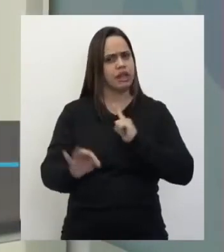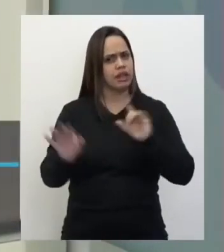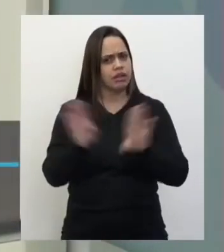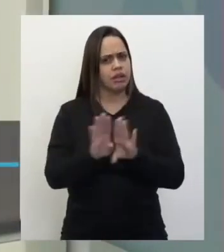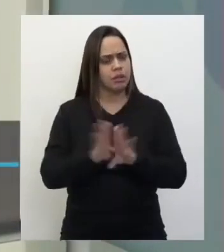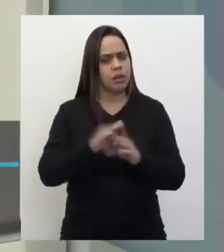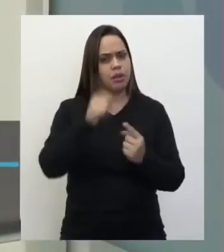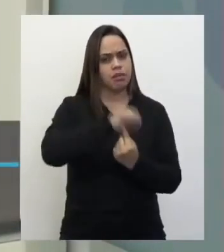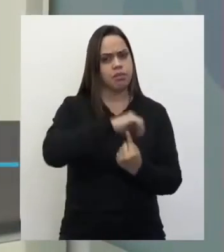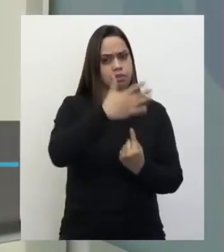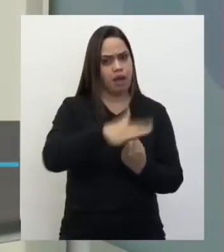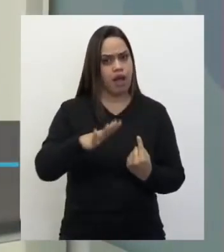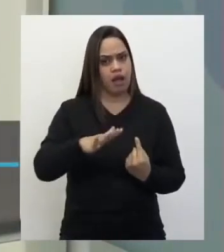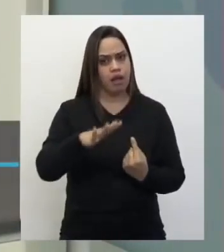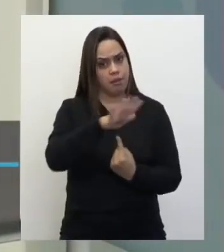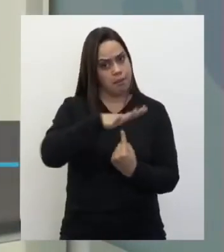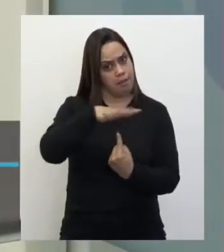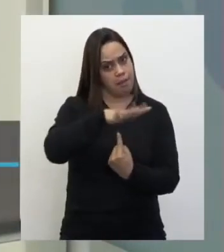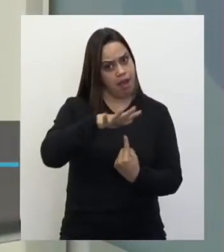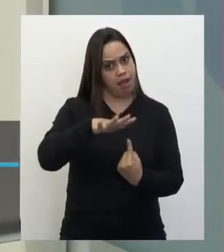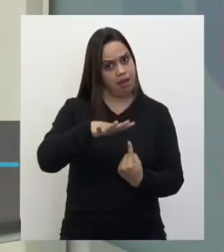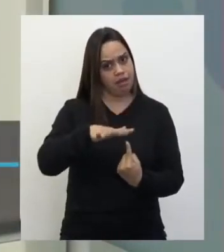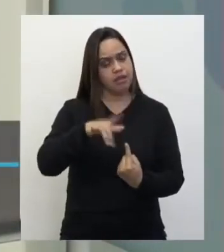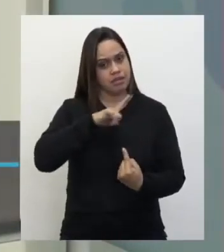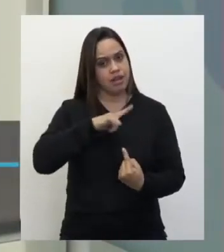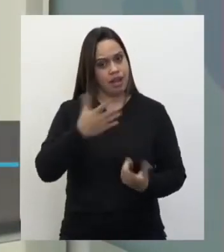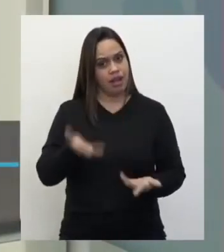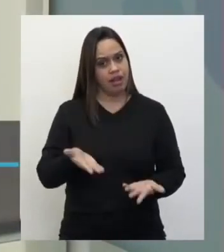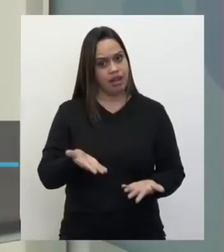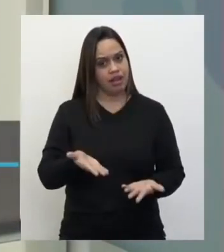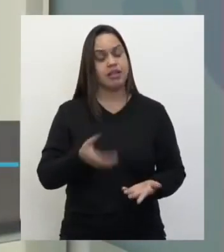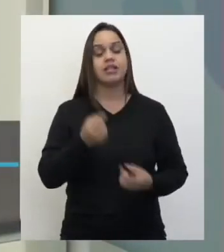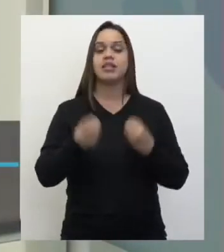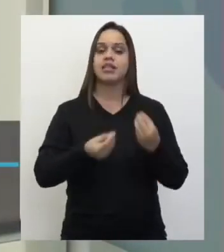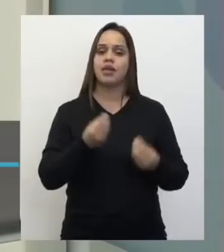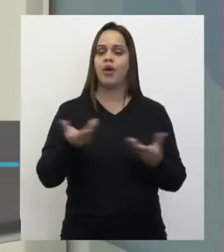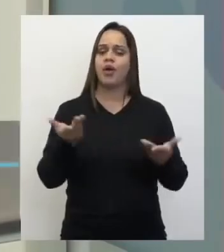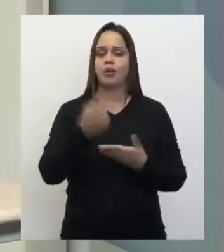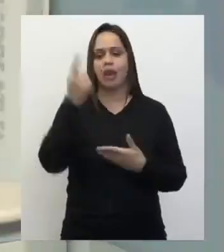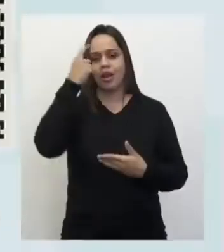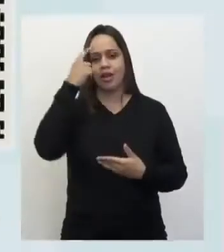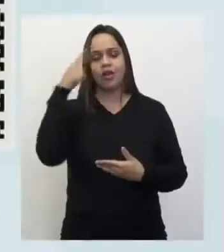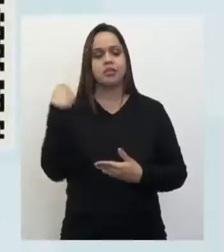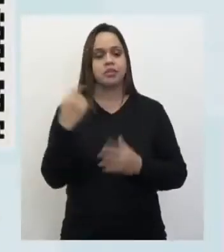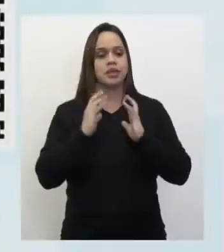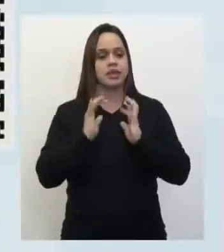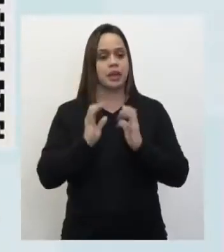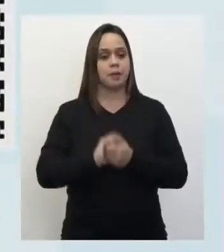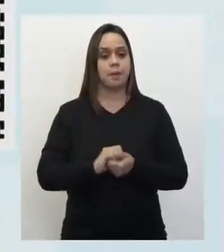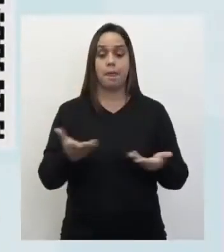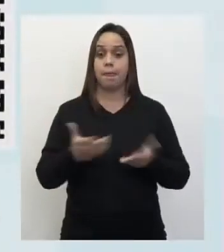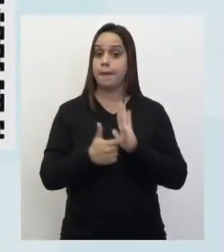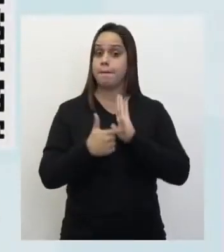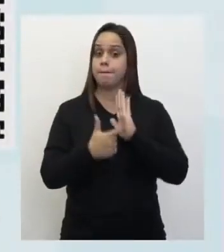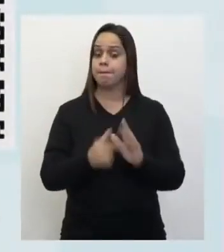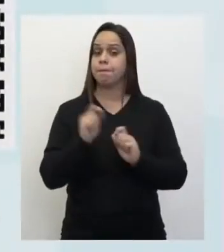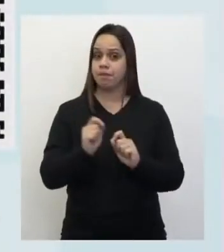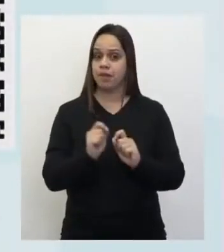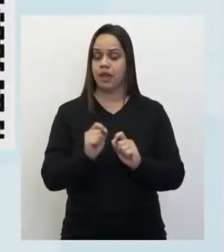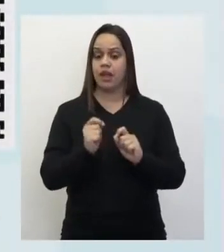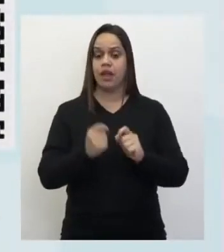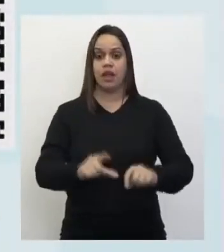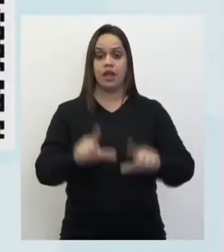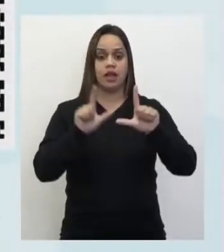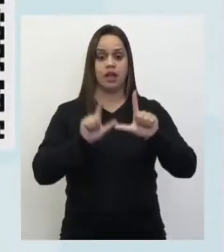possuem parques urbanos? Então fica aí a nossa reflexão. Na próxima tela, a gente colocou um QR Code para